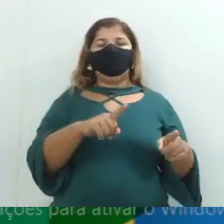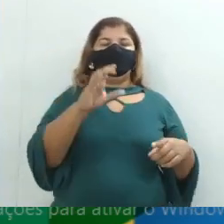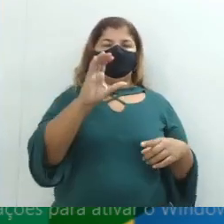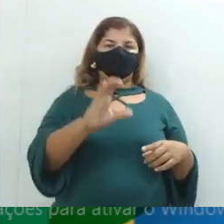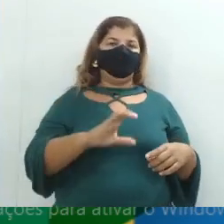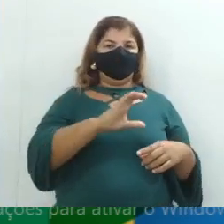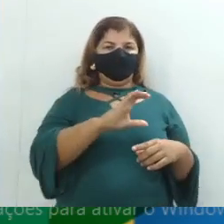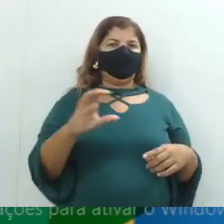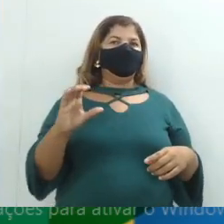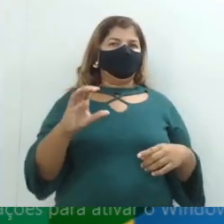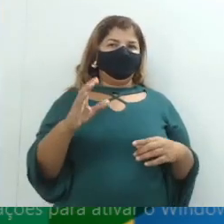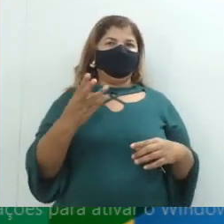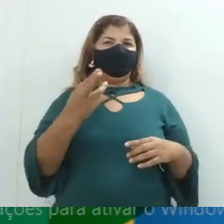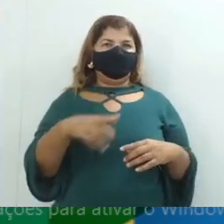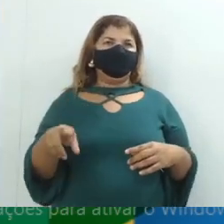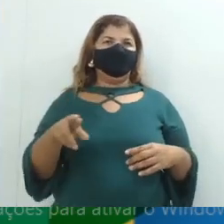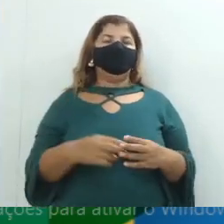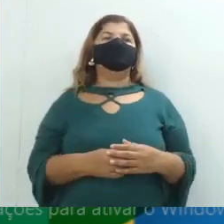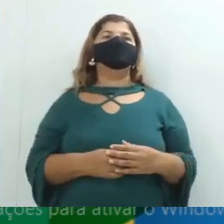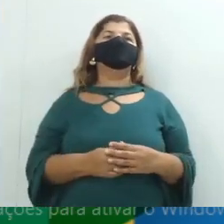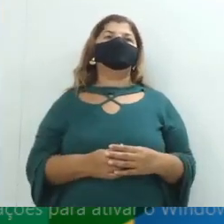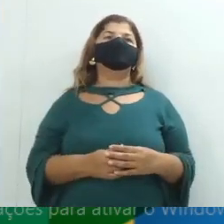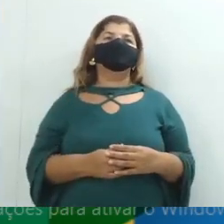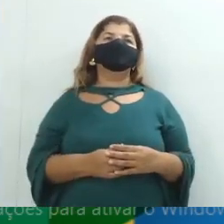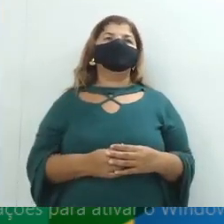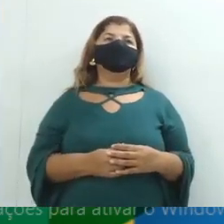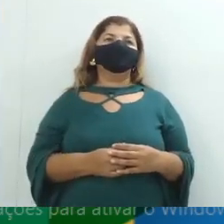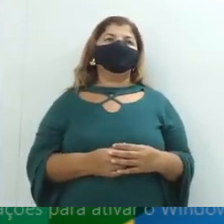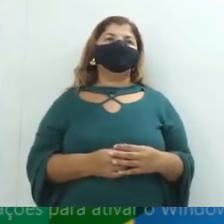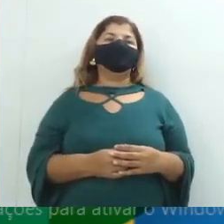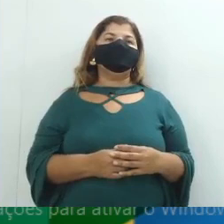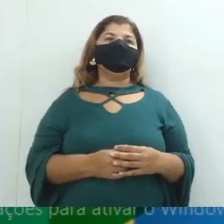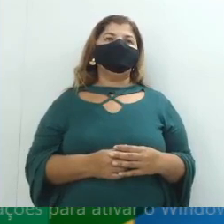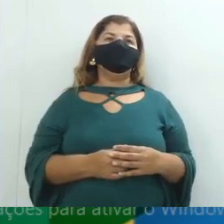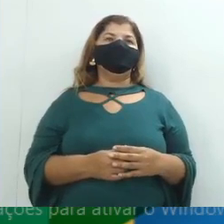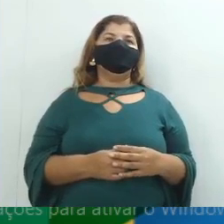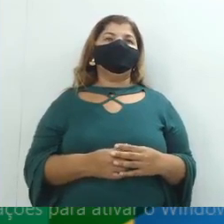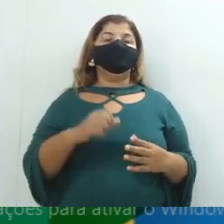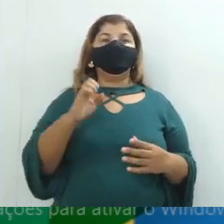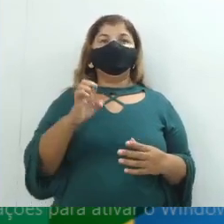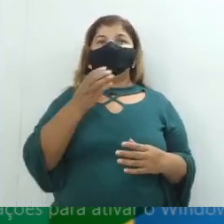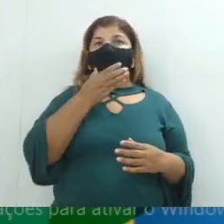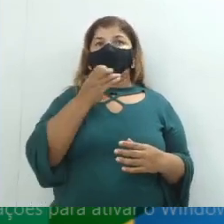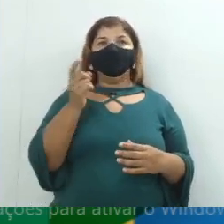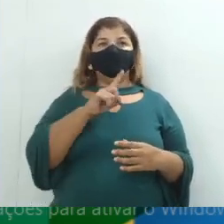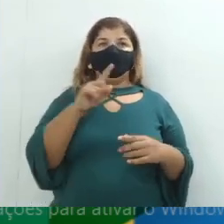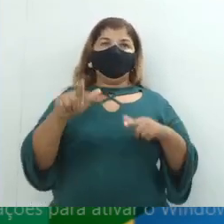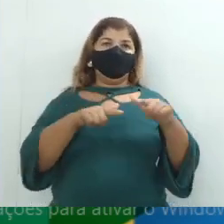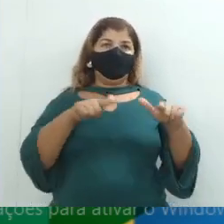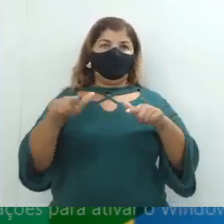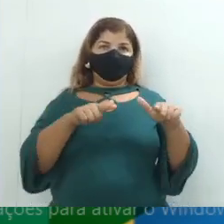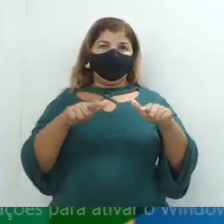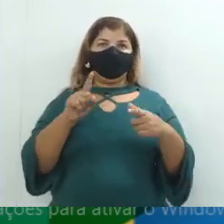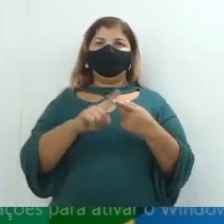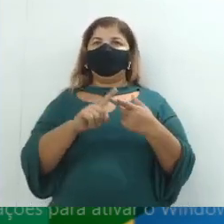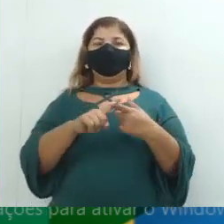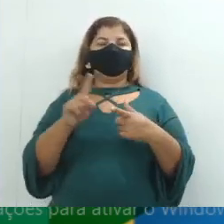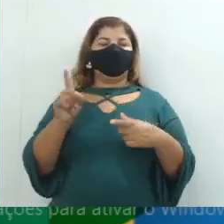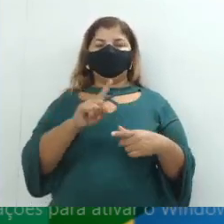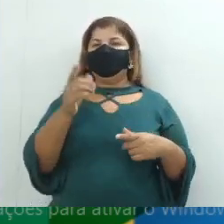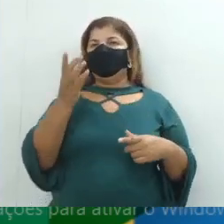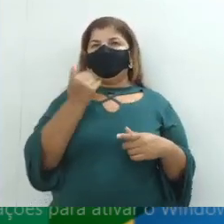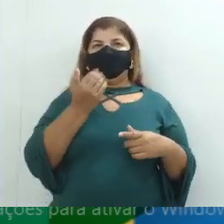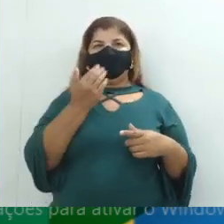dogma, é a heresia. Próximo quesito, né? Se um homem não trabalhar, também não